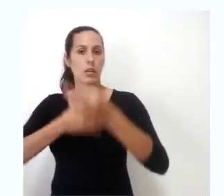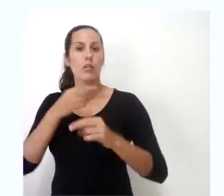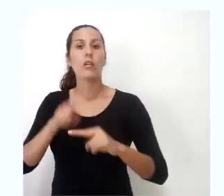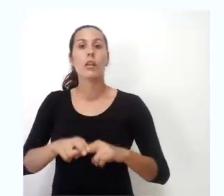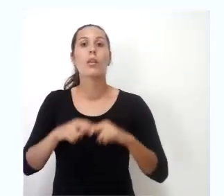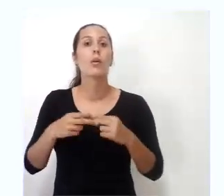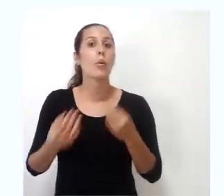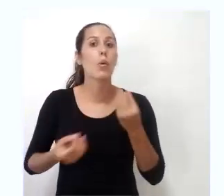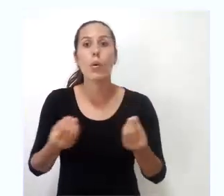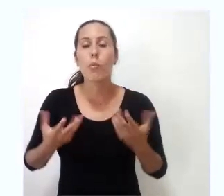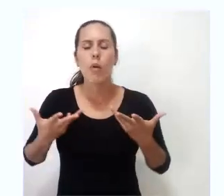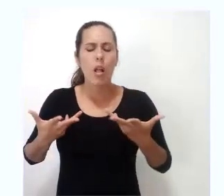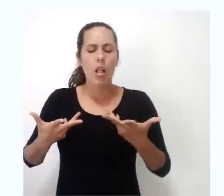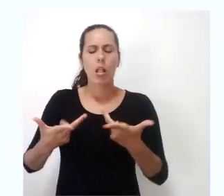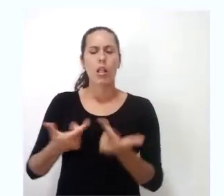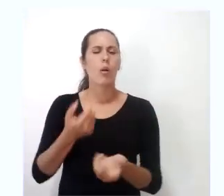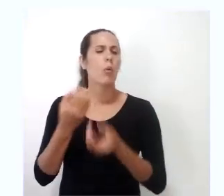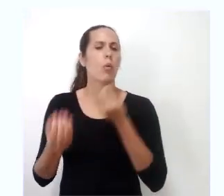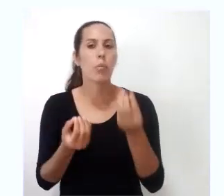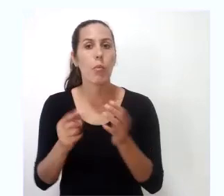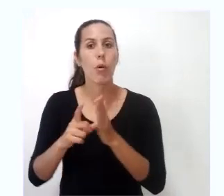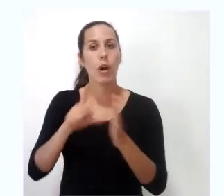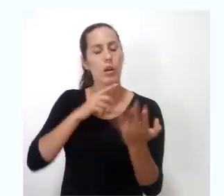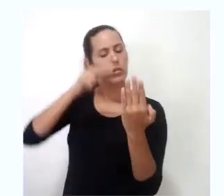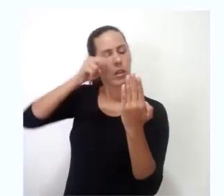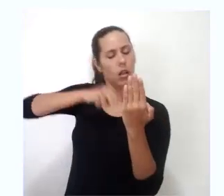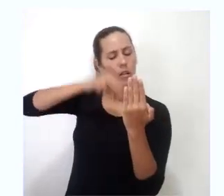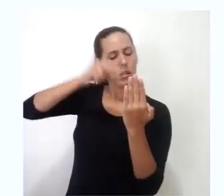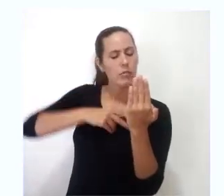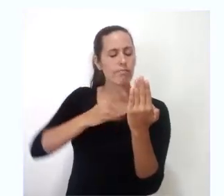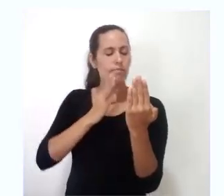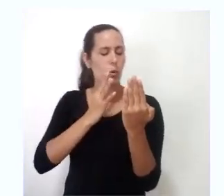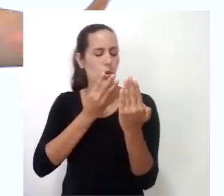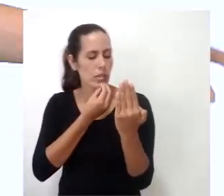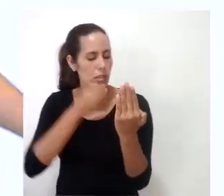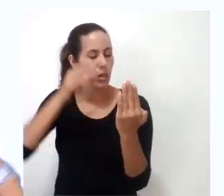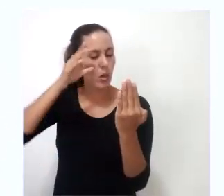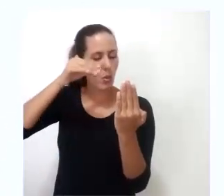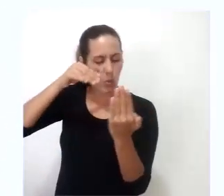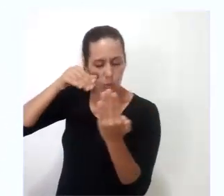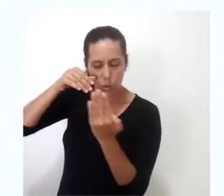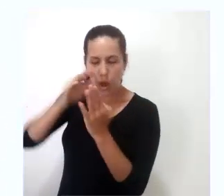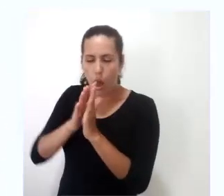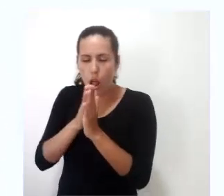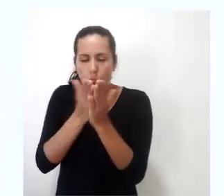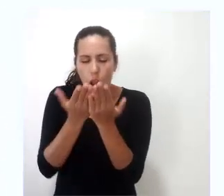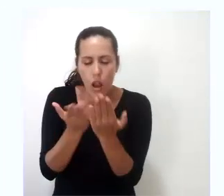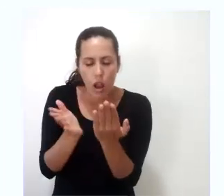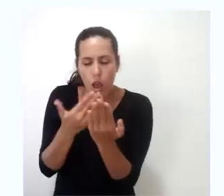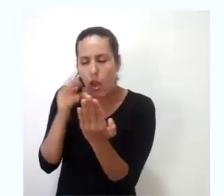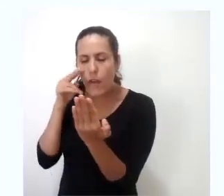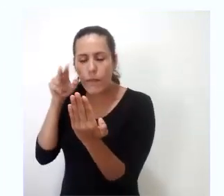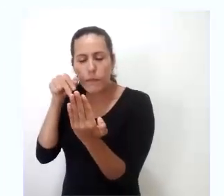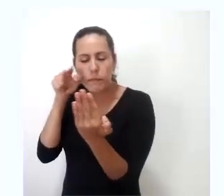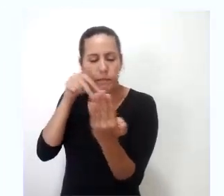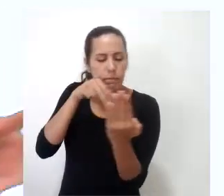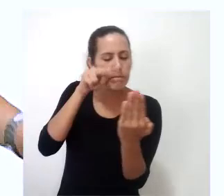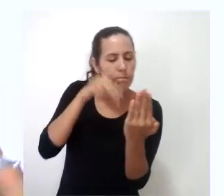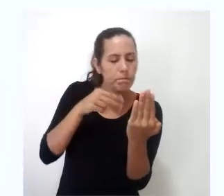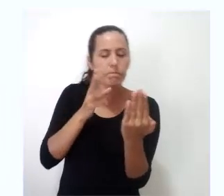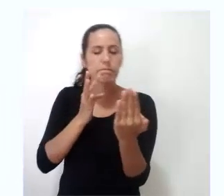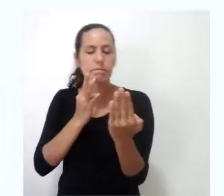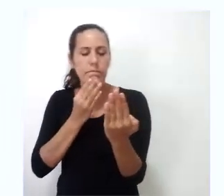é a leitura. Ler, conhecer, ser curioso, ir aos livros, certo? Ir